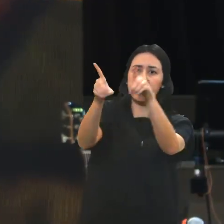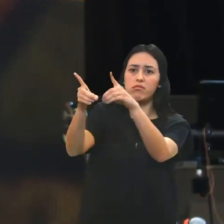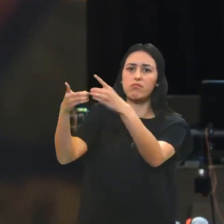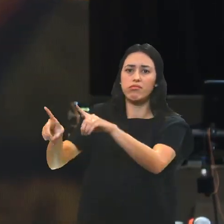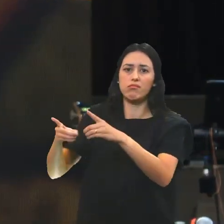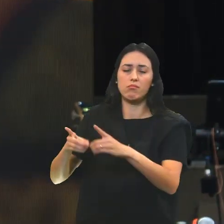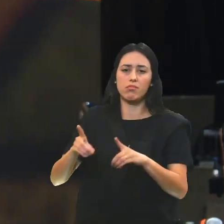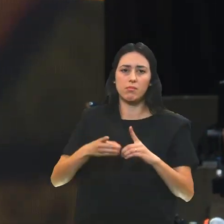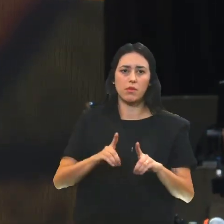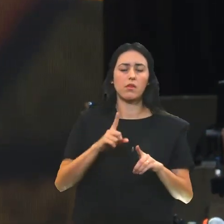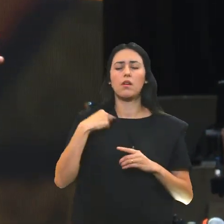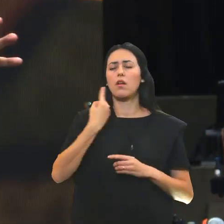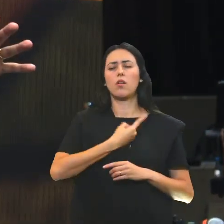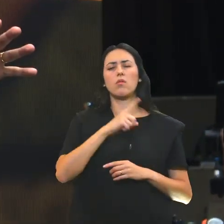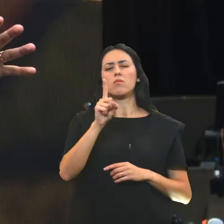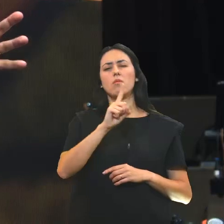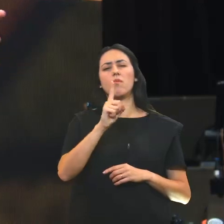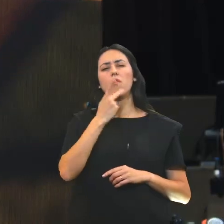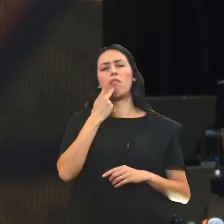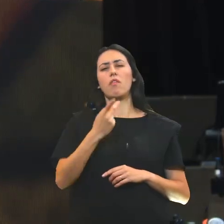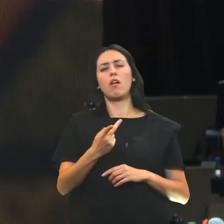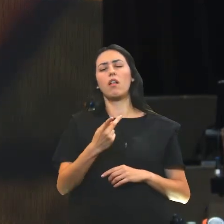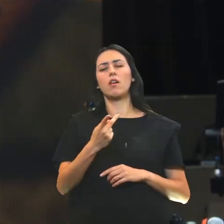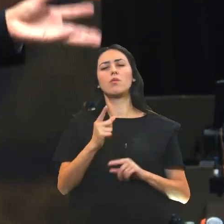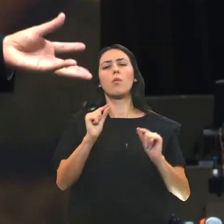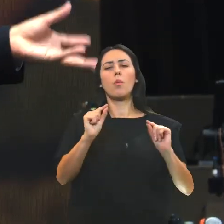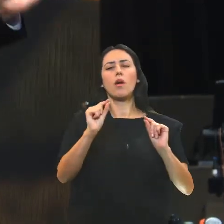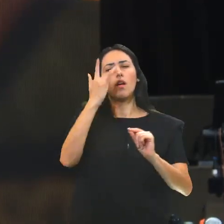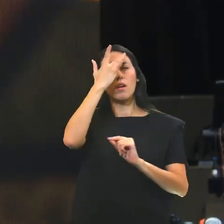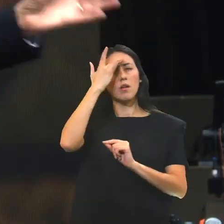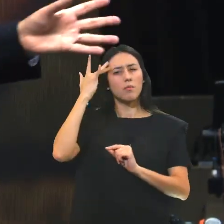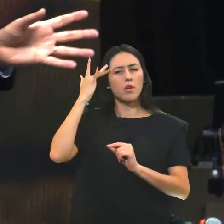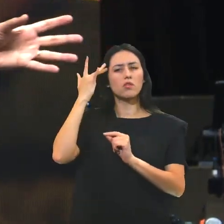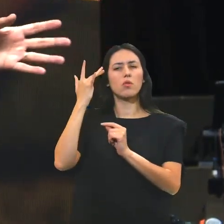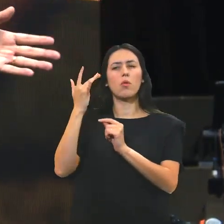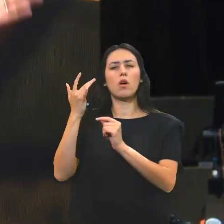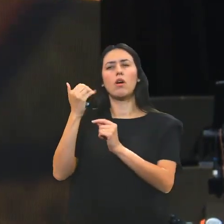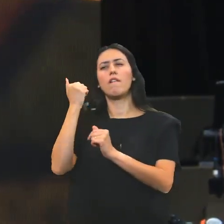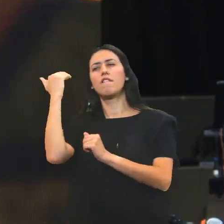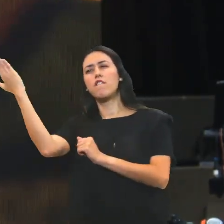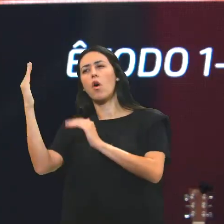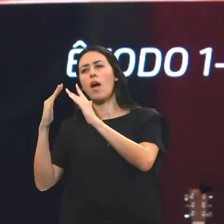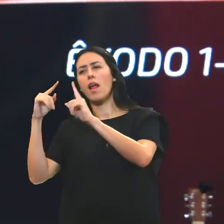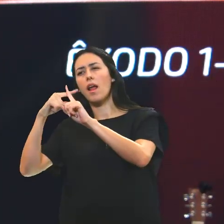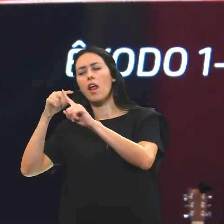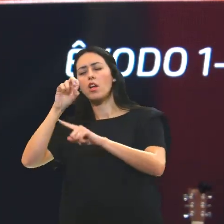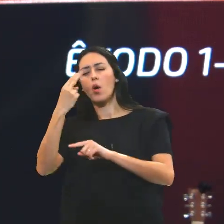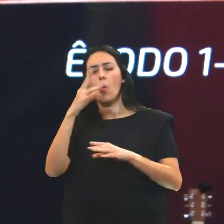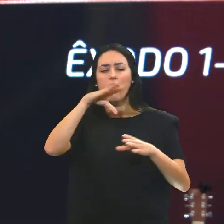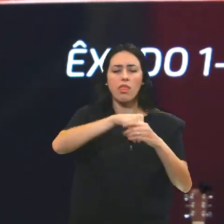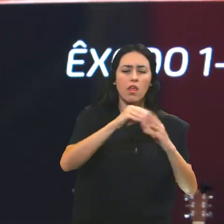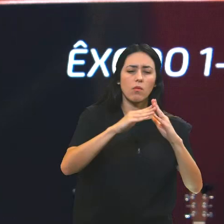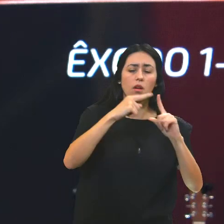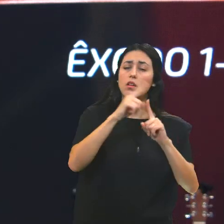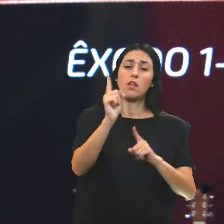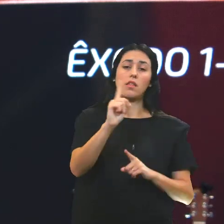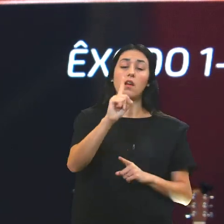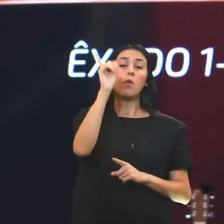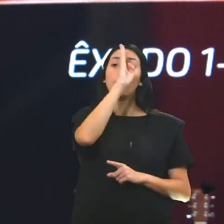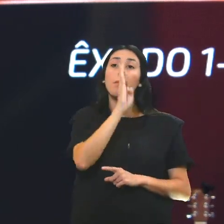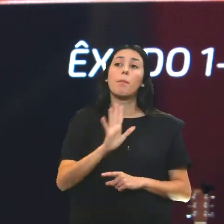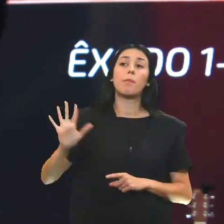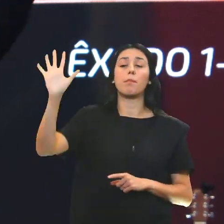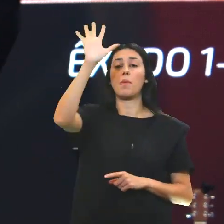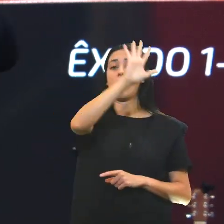Nós não estamos falando de aqueles que estão fora da igreja ou dentro da igreja. Nós estamos falando de brasileiros. Ou seja,